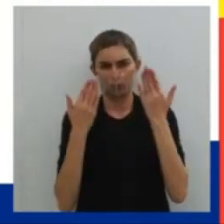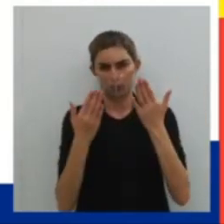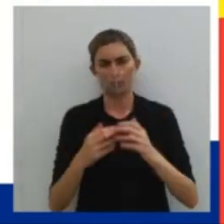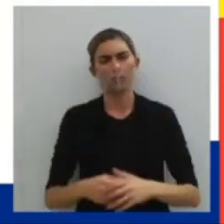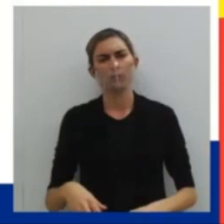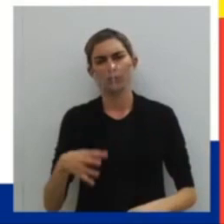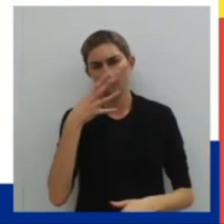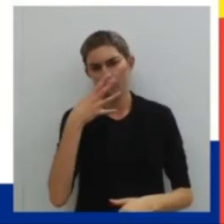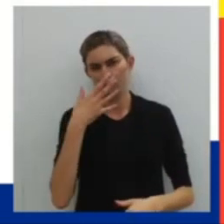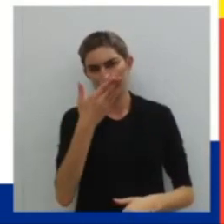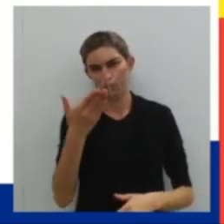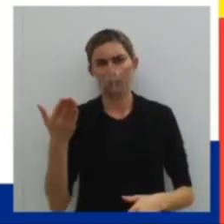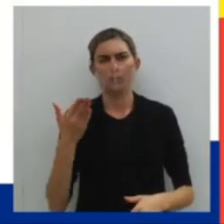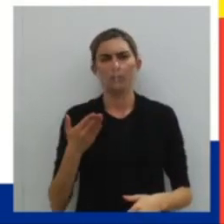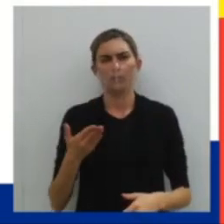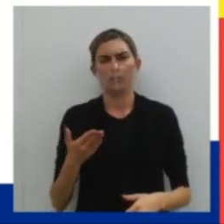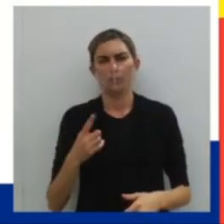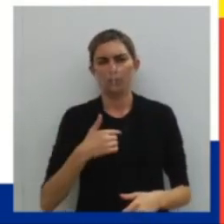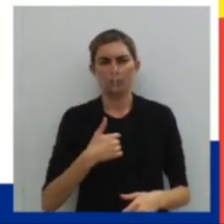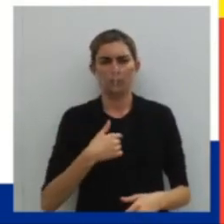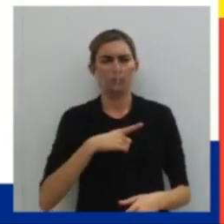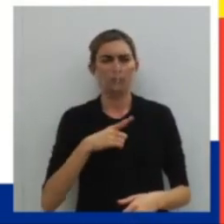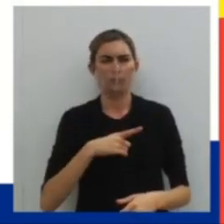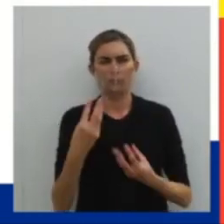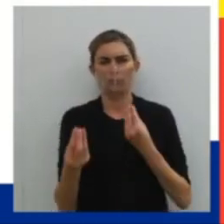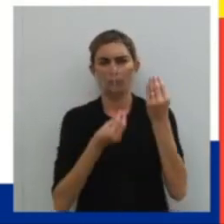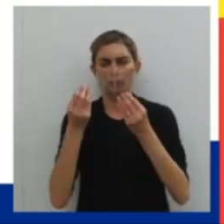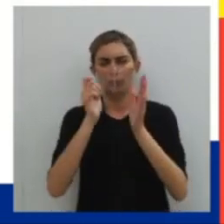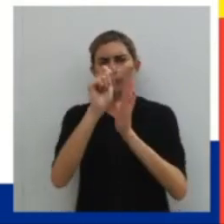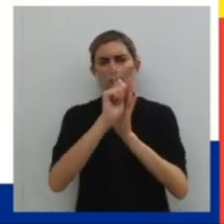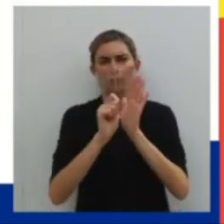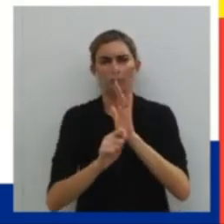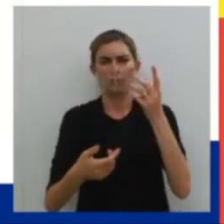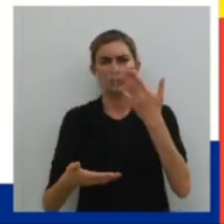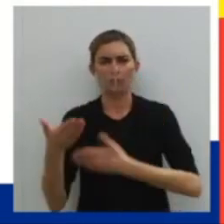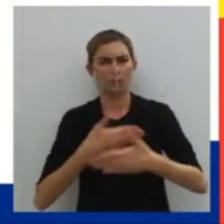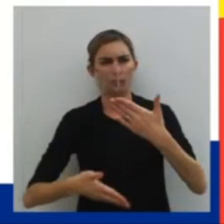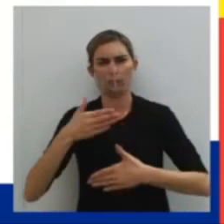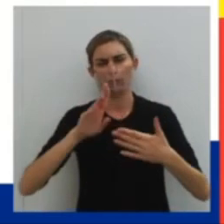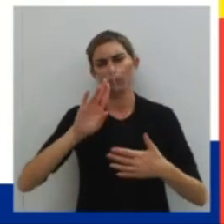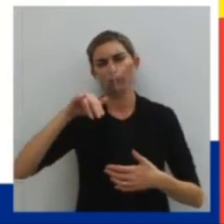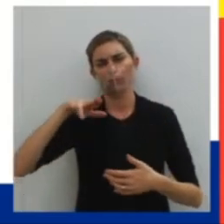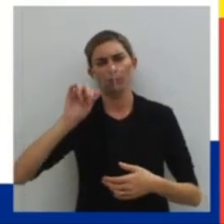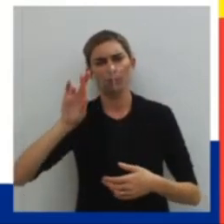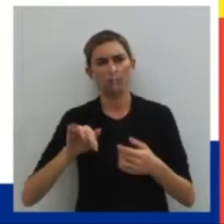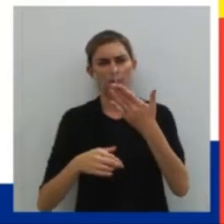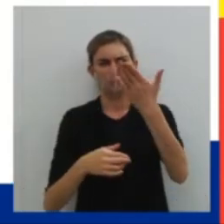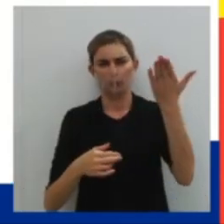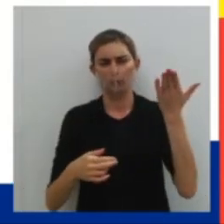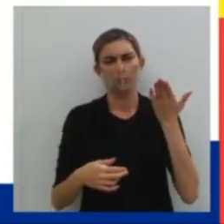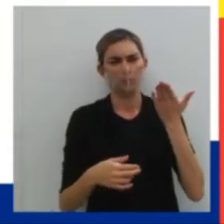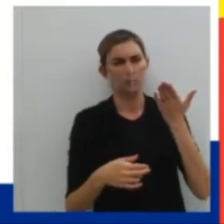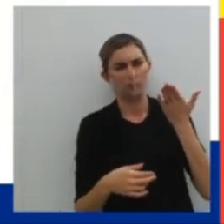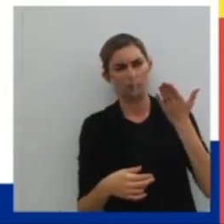Então, observe. Dessa forma, eu tenho como escrever uma relação binária assim, dessa